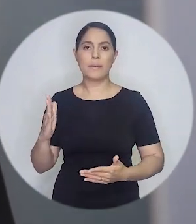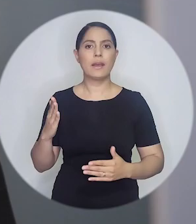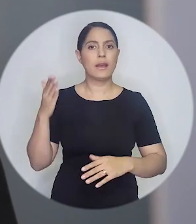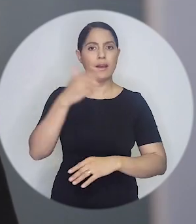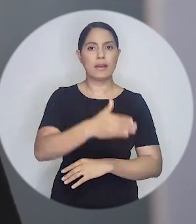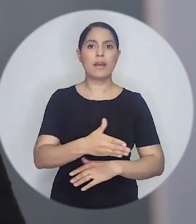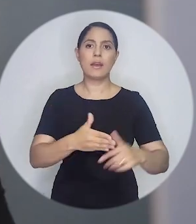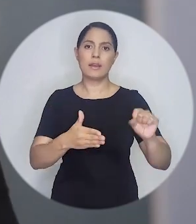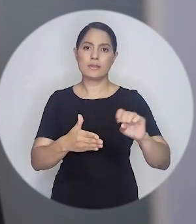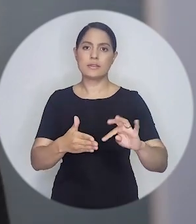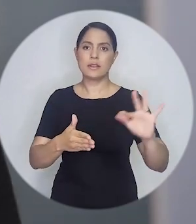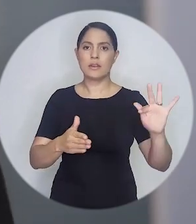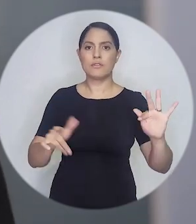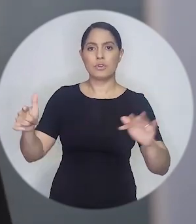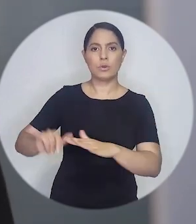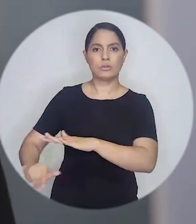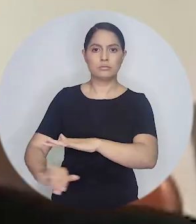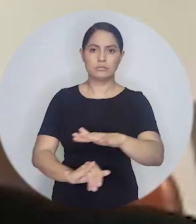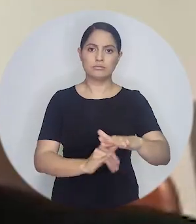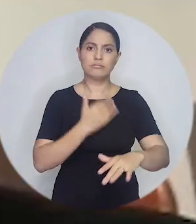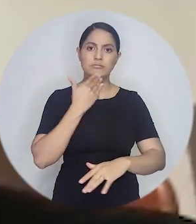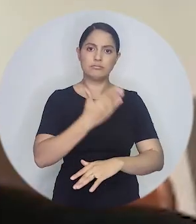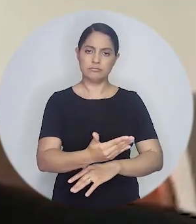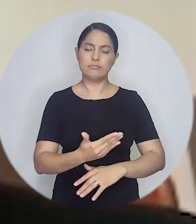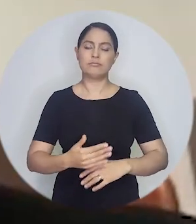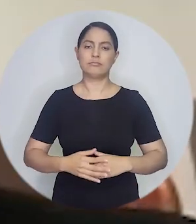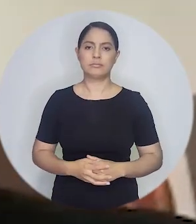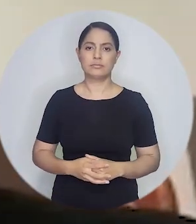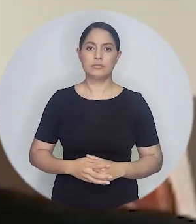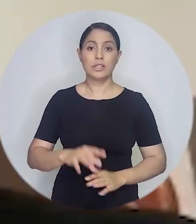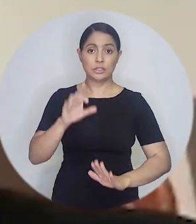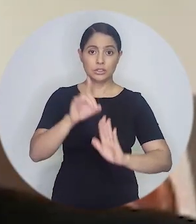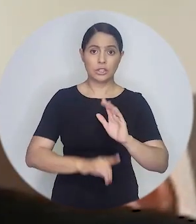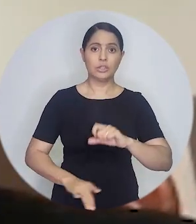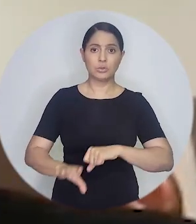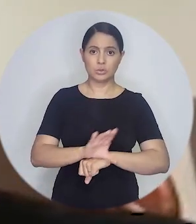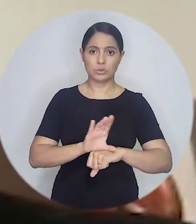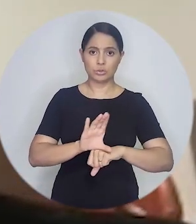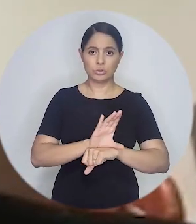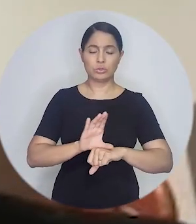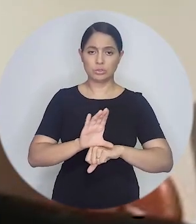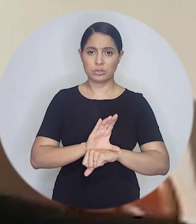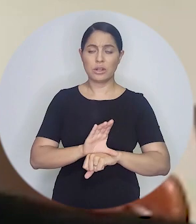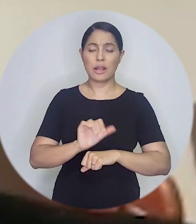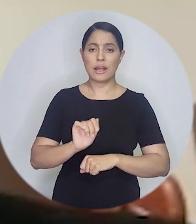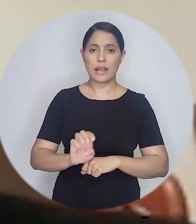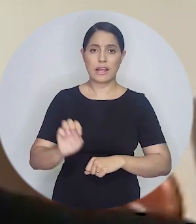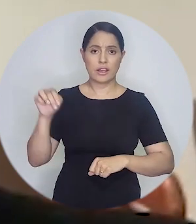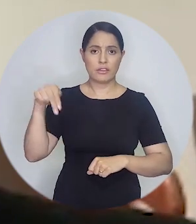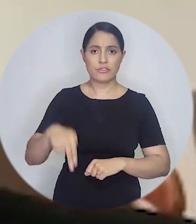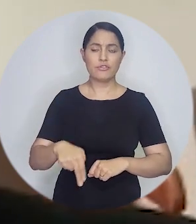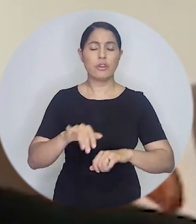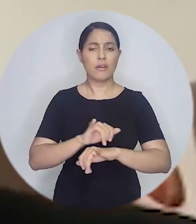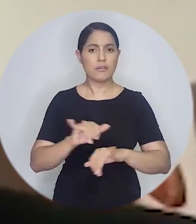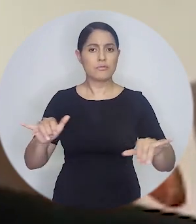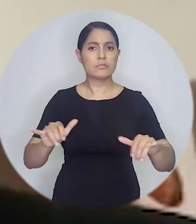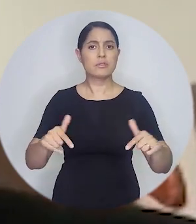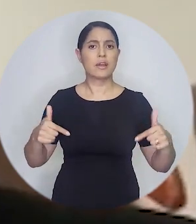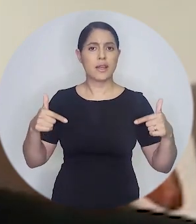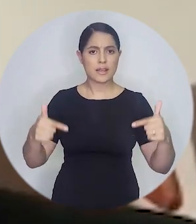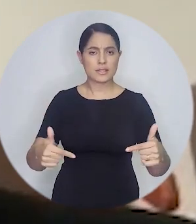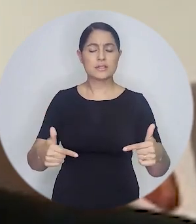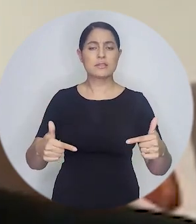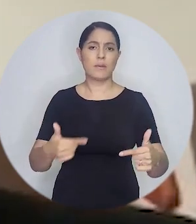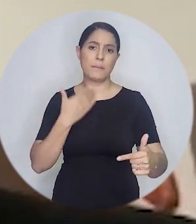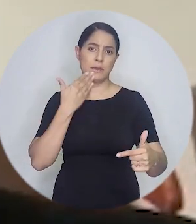da OAB Nacional e de outros órgãos. Efetivamente, uma das ações diretas de constitucionalidade foi proposta pelo Conselho Federal da